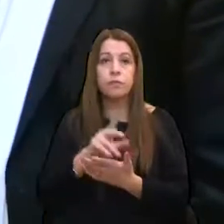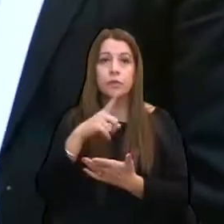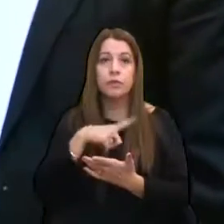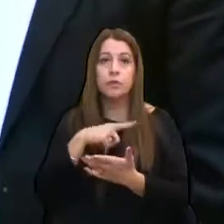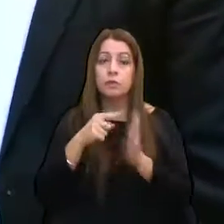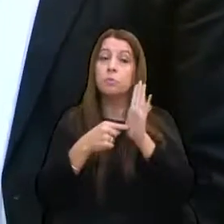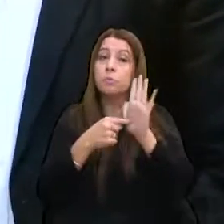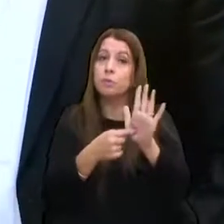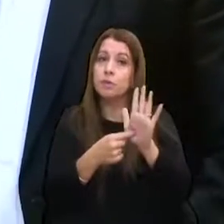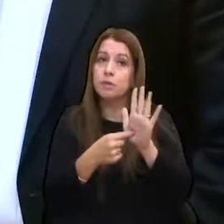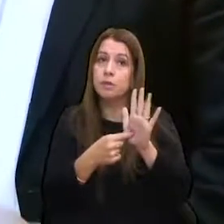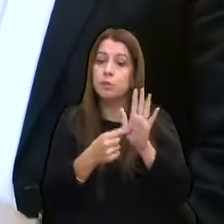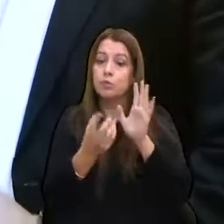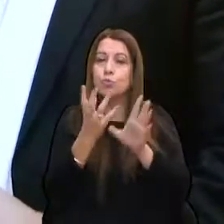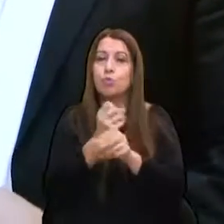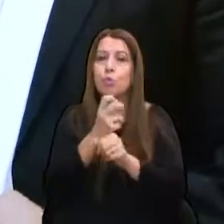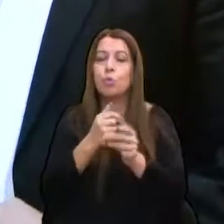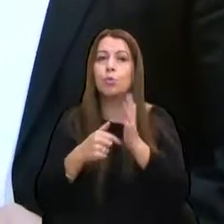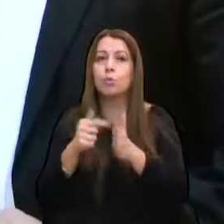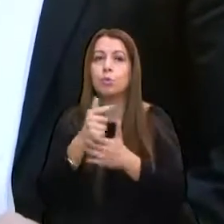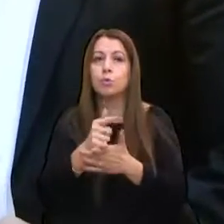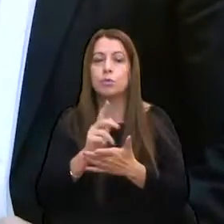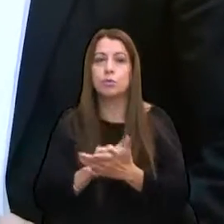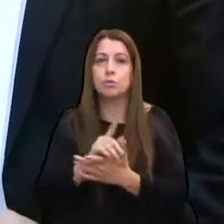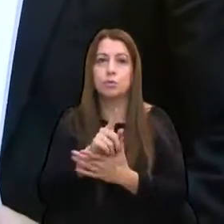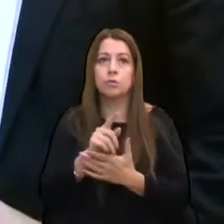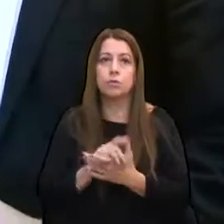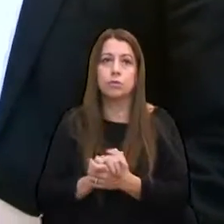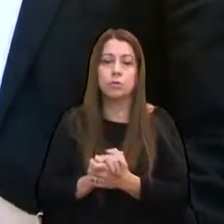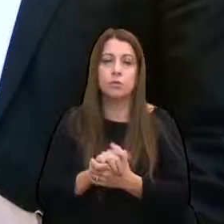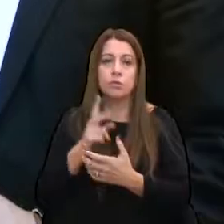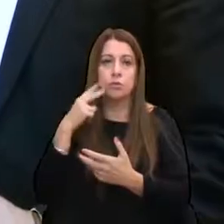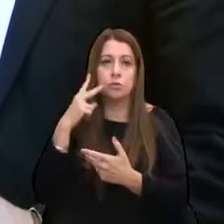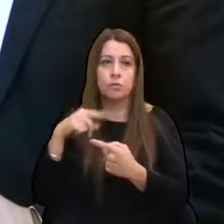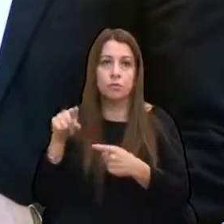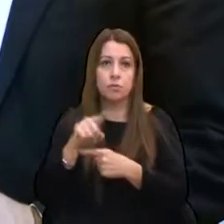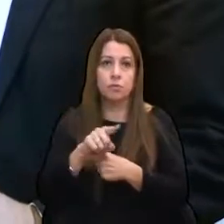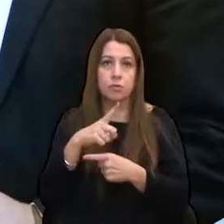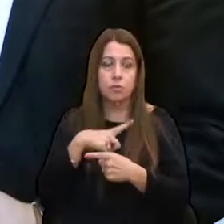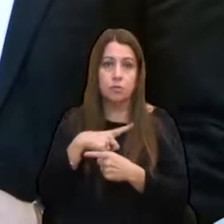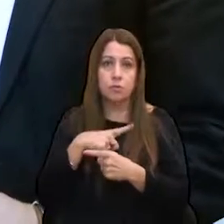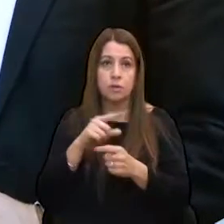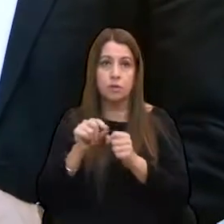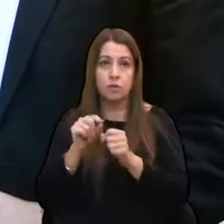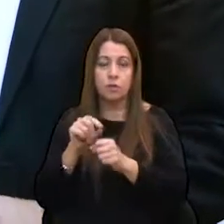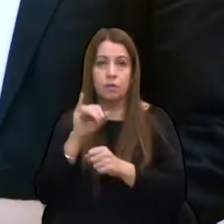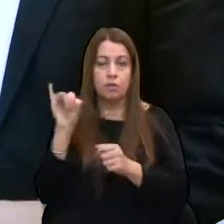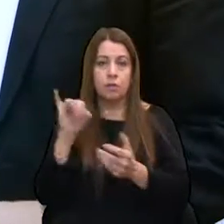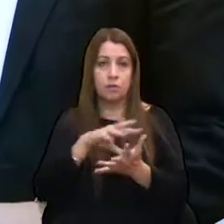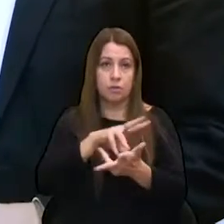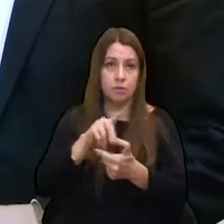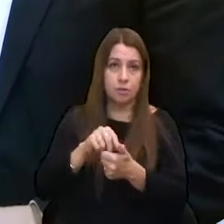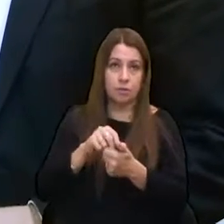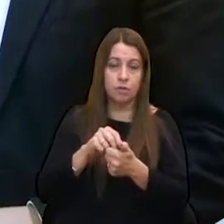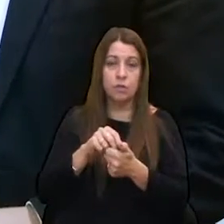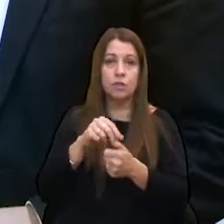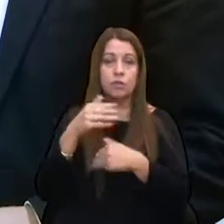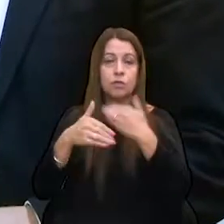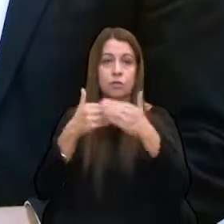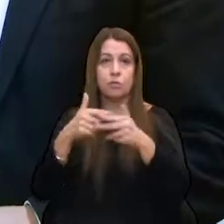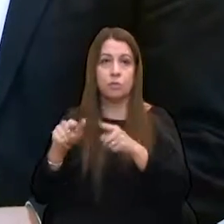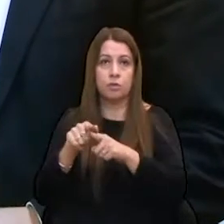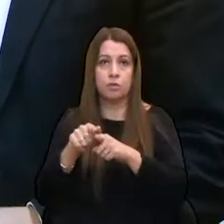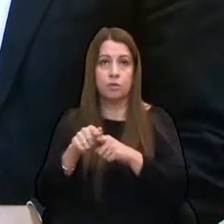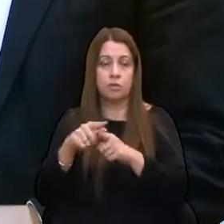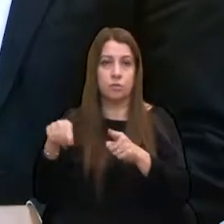fez uma prestação de contas. Afinal, ele representou a Câmara de Vereadores na 5ª Conferência Internacional de